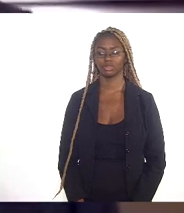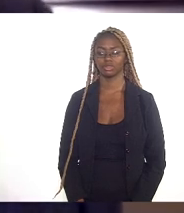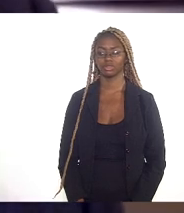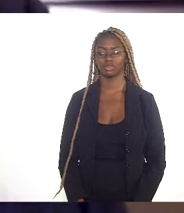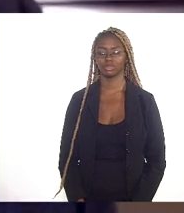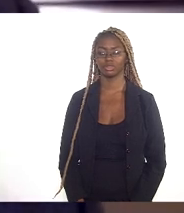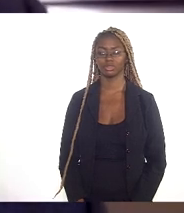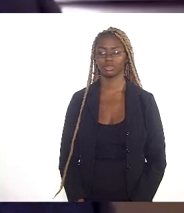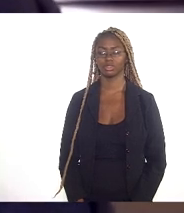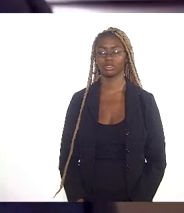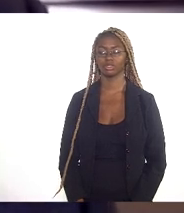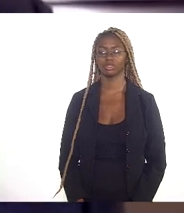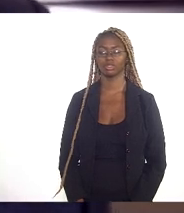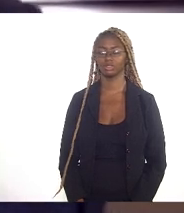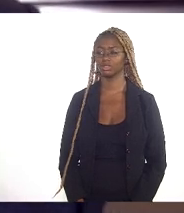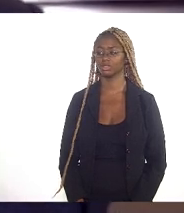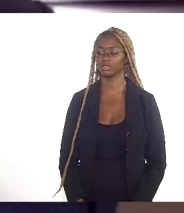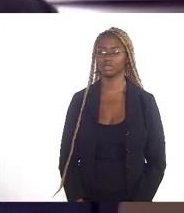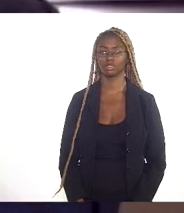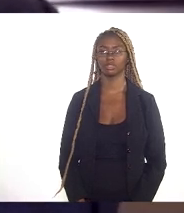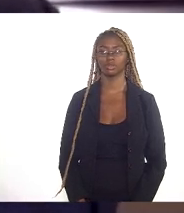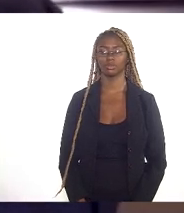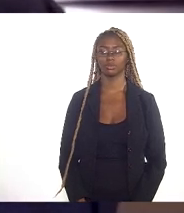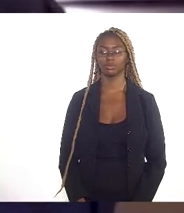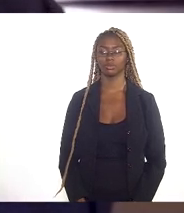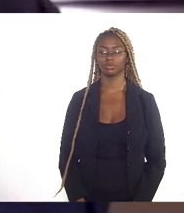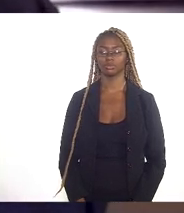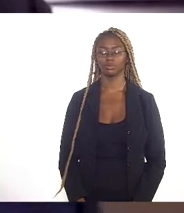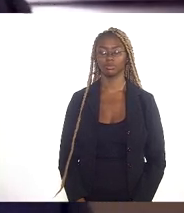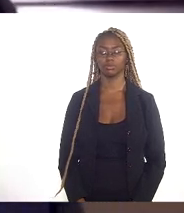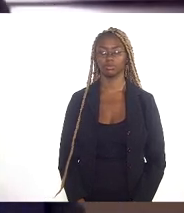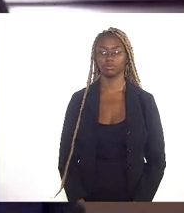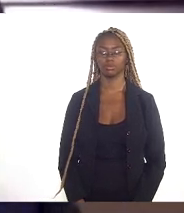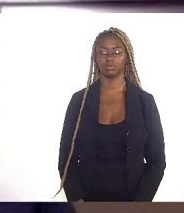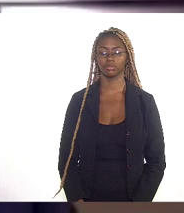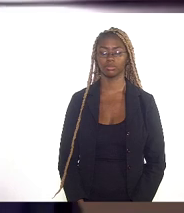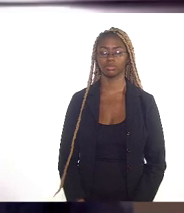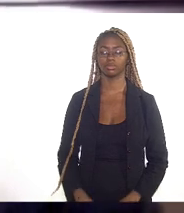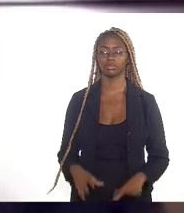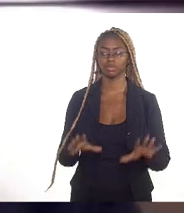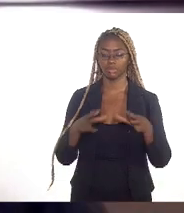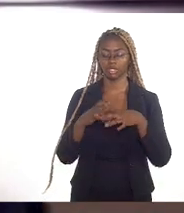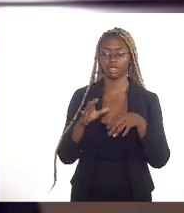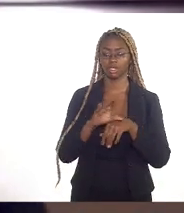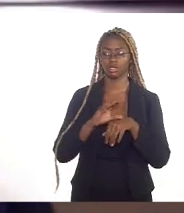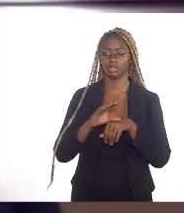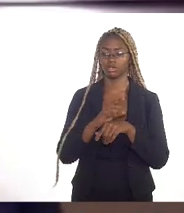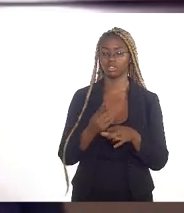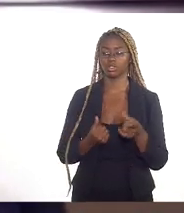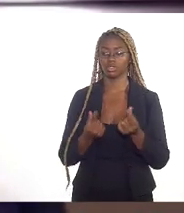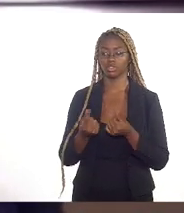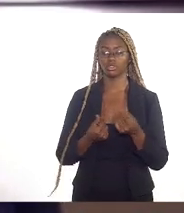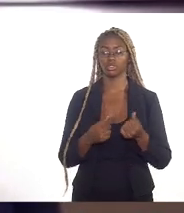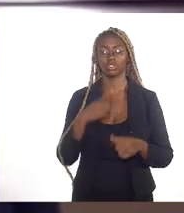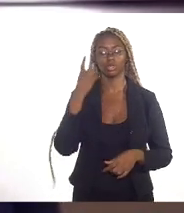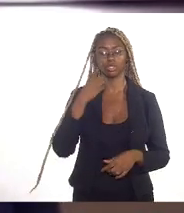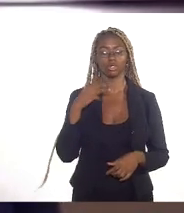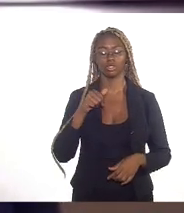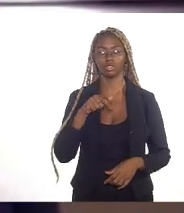da douta Comissão de Ciência e Tecnologia. Pela Comissão de Orçamento, deputado Márcio Canella.